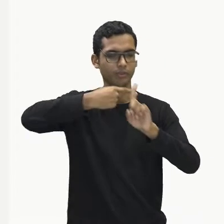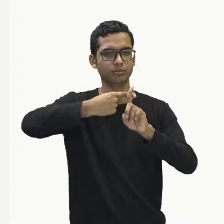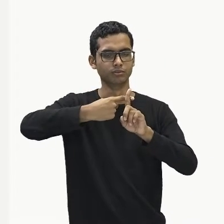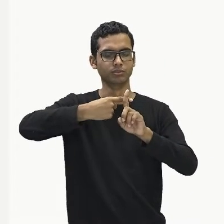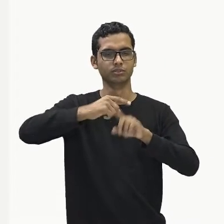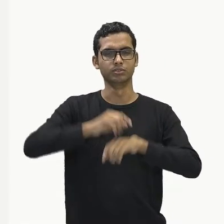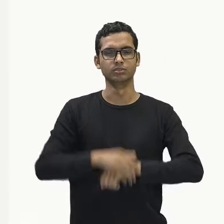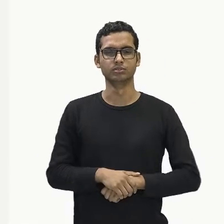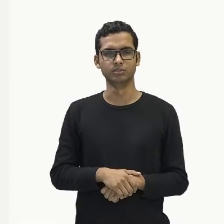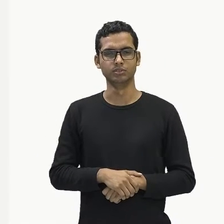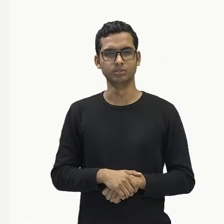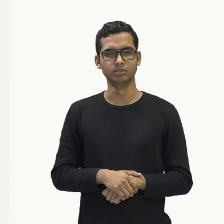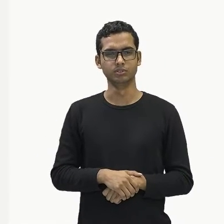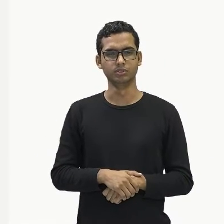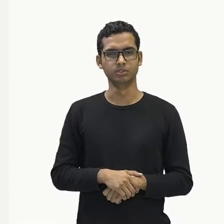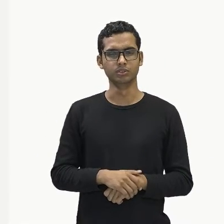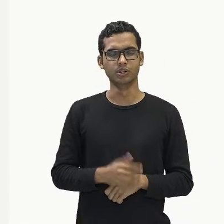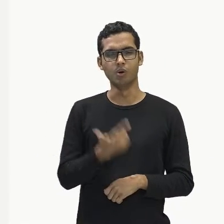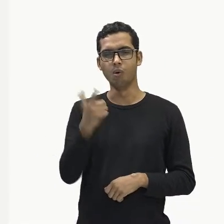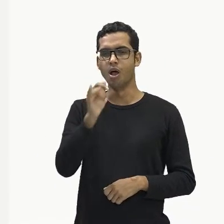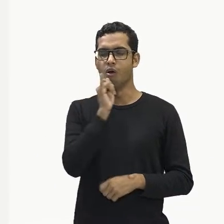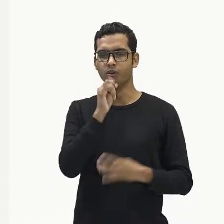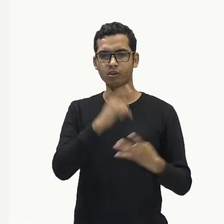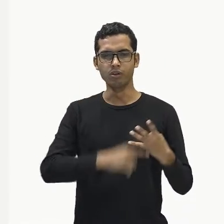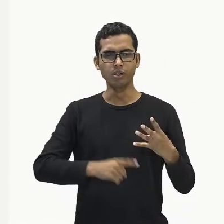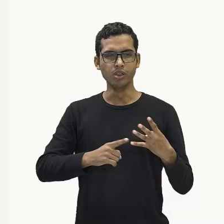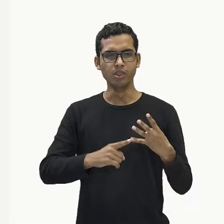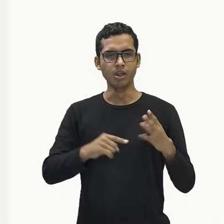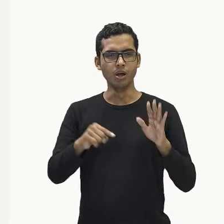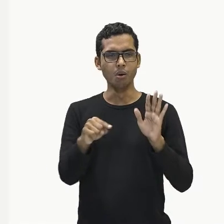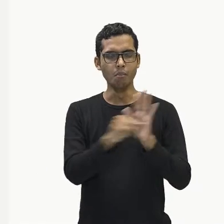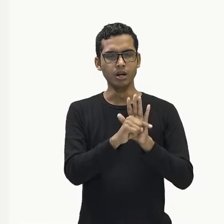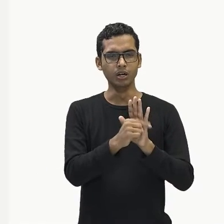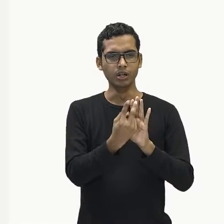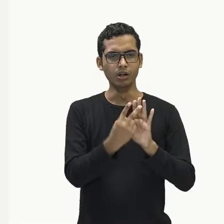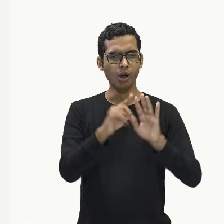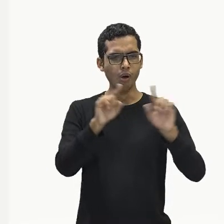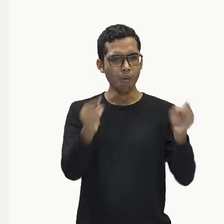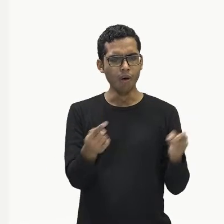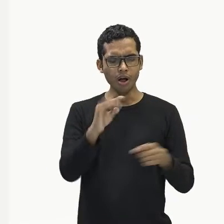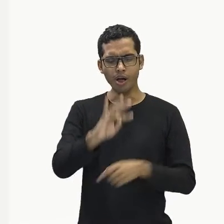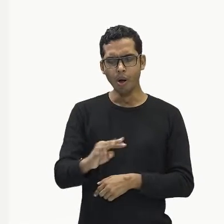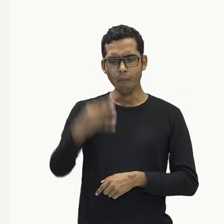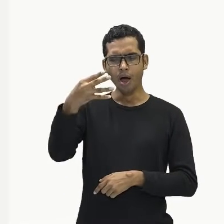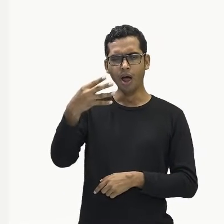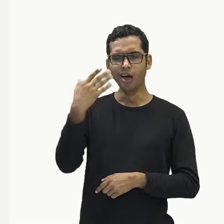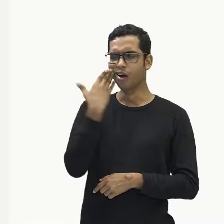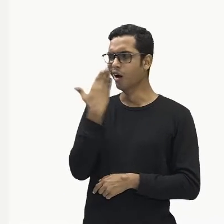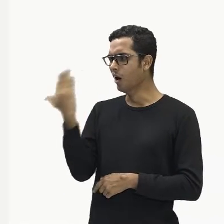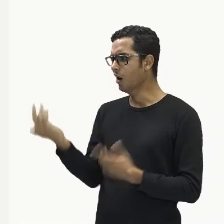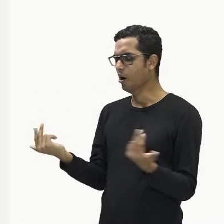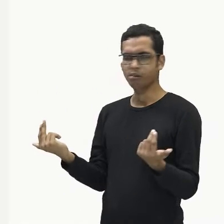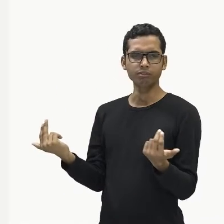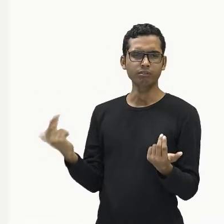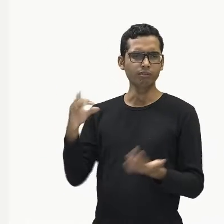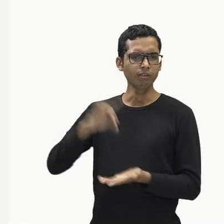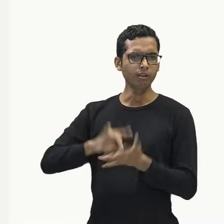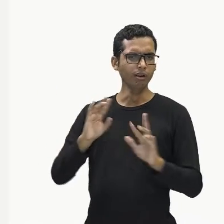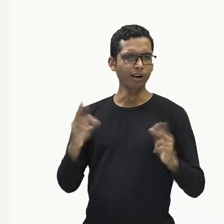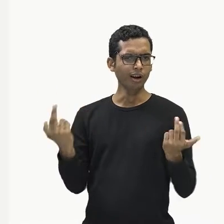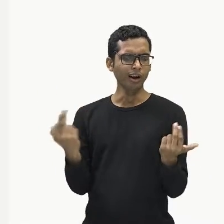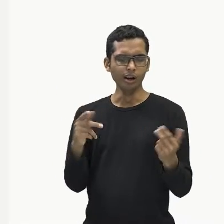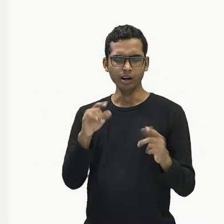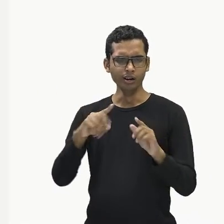Passando aqui para o próximo exemplo, menos 2 à quarta, ó, a mesma situação do